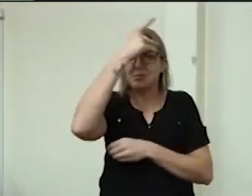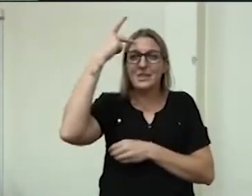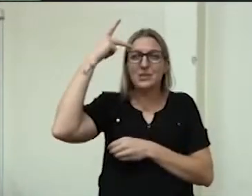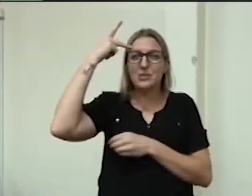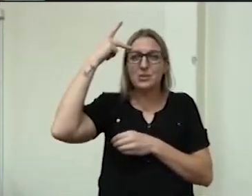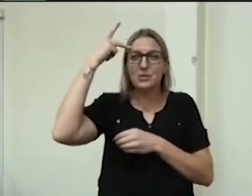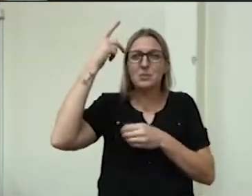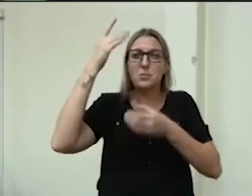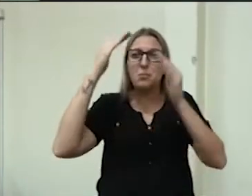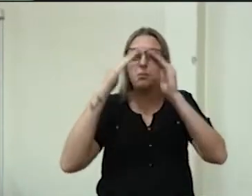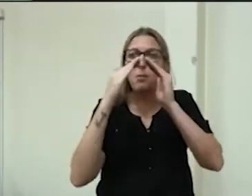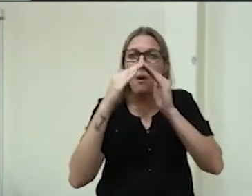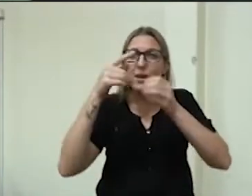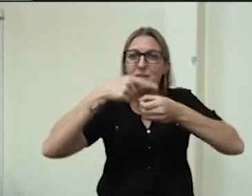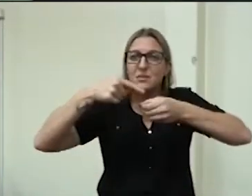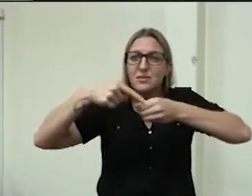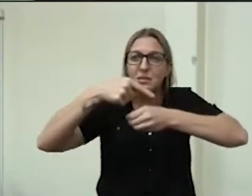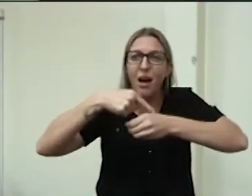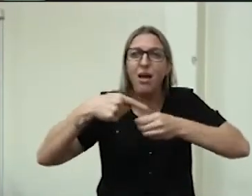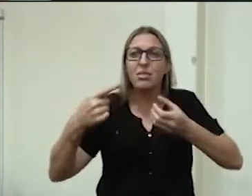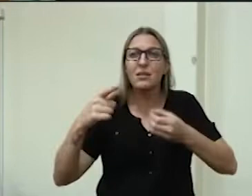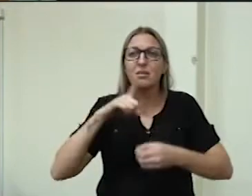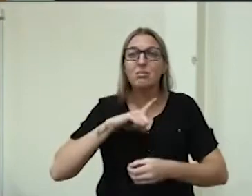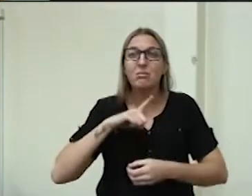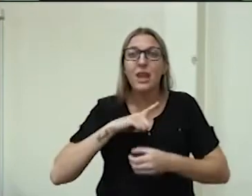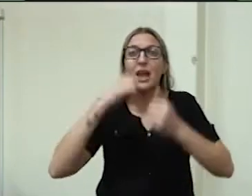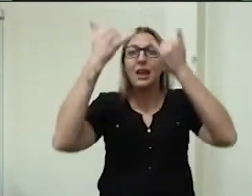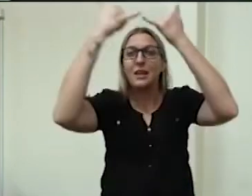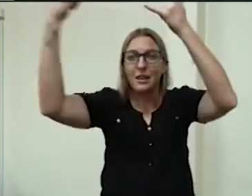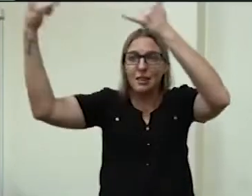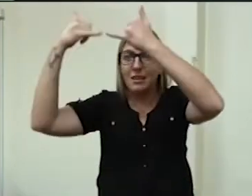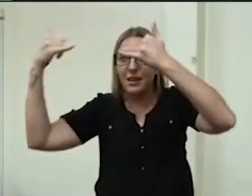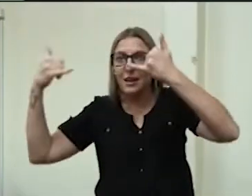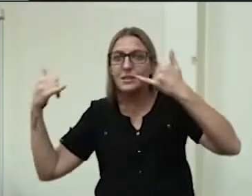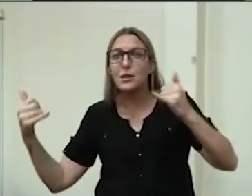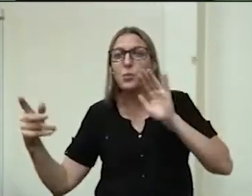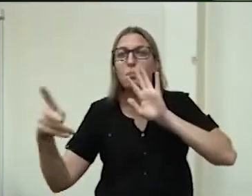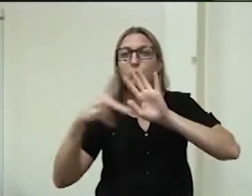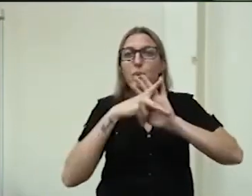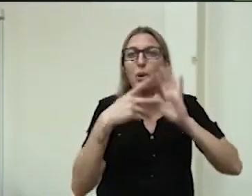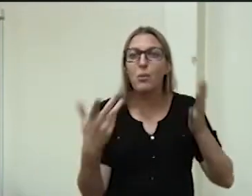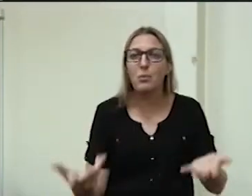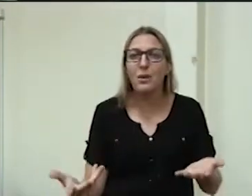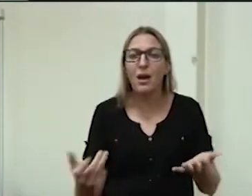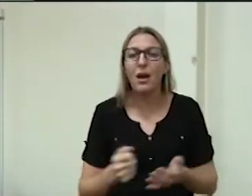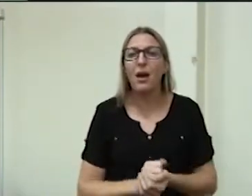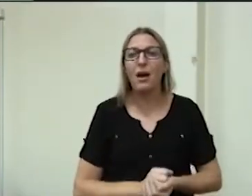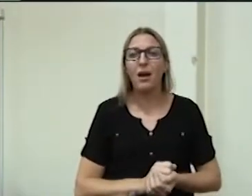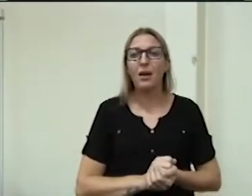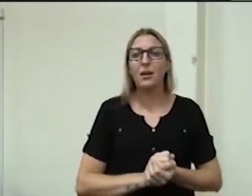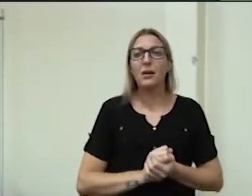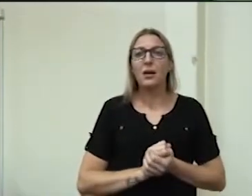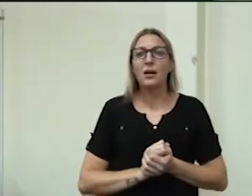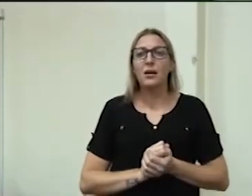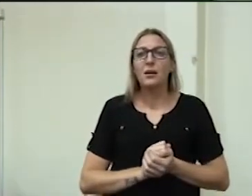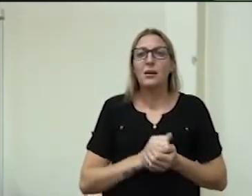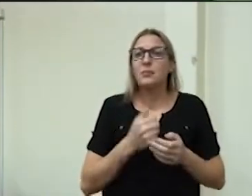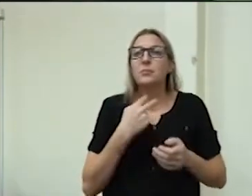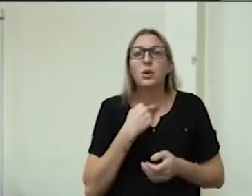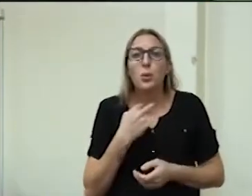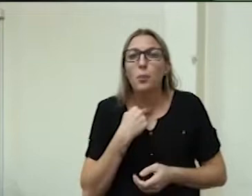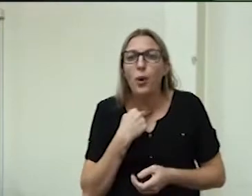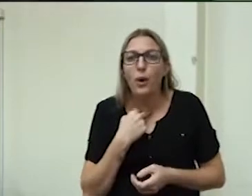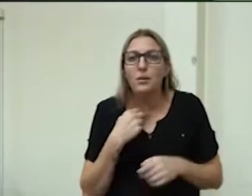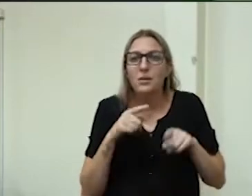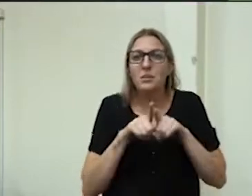luz e não estão pedindo de graça. Daí tu vê que se instala um circo na cidade e vai lá ligar água e luz. Se instala qualquer coisa, desde uma carocinha ou um